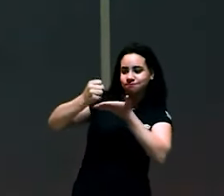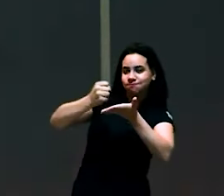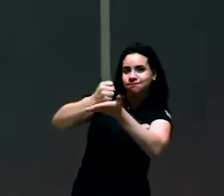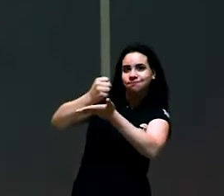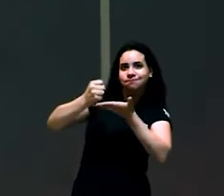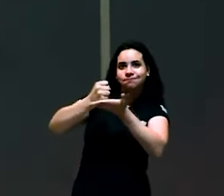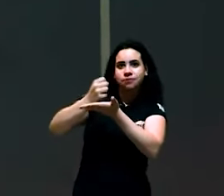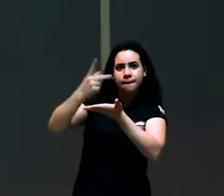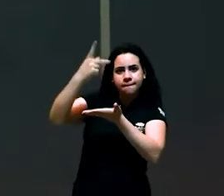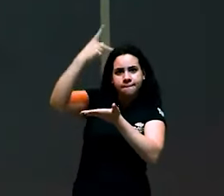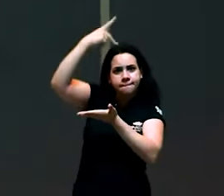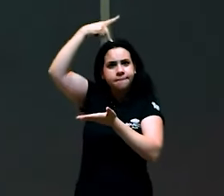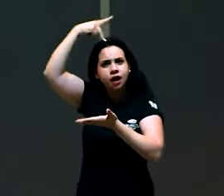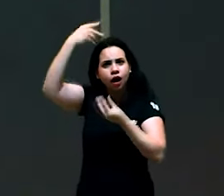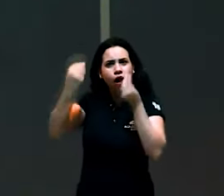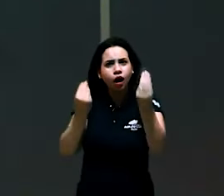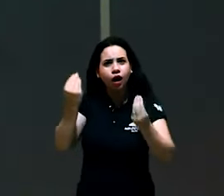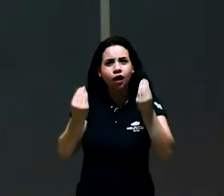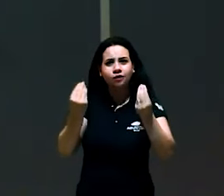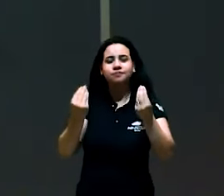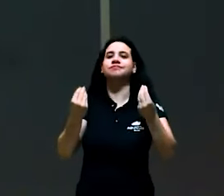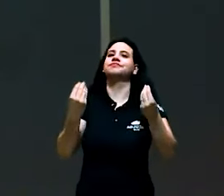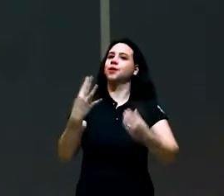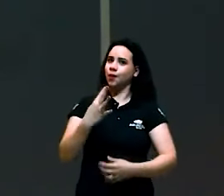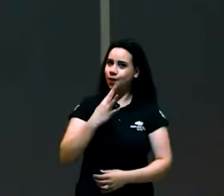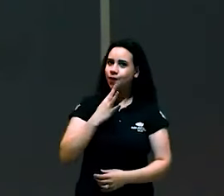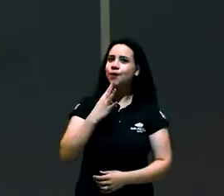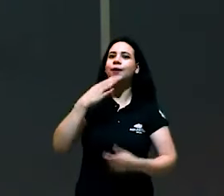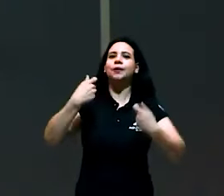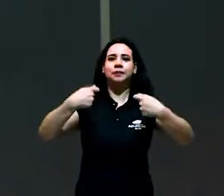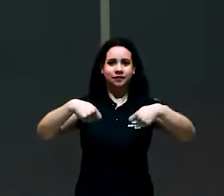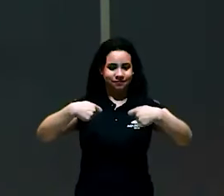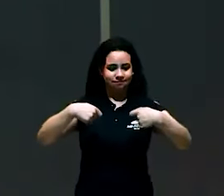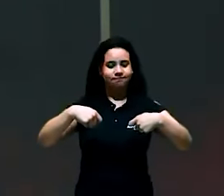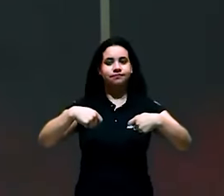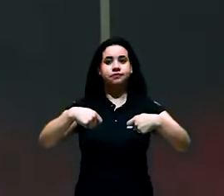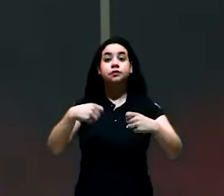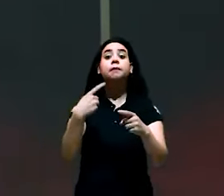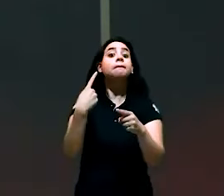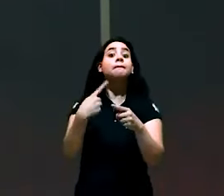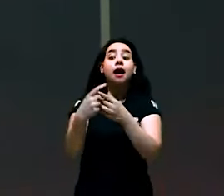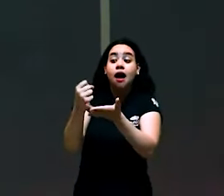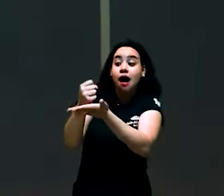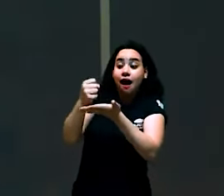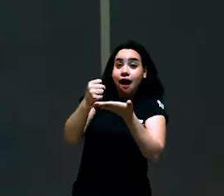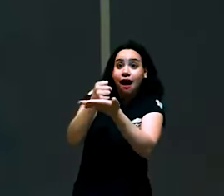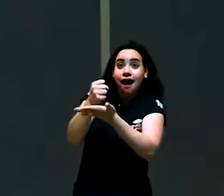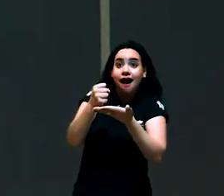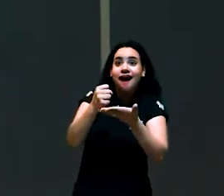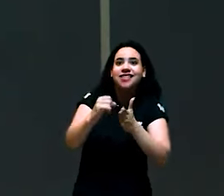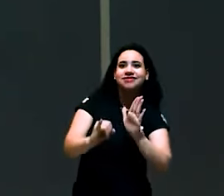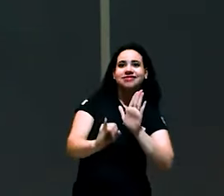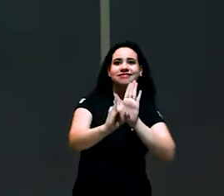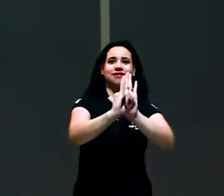movimento pentecostais, onde tem uma identidade, e a identidade, de